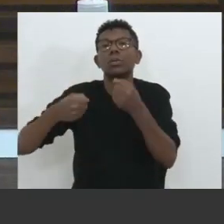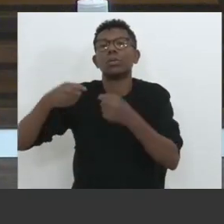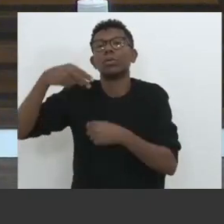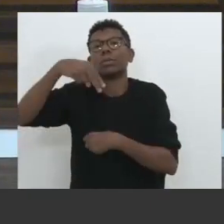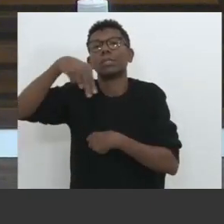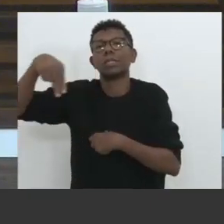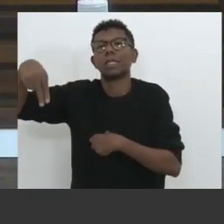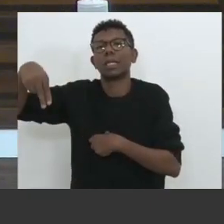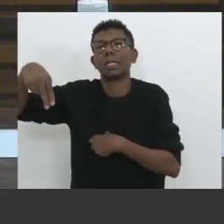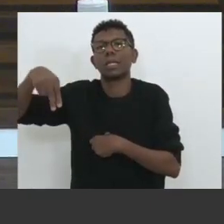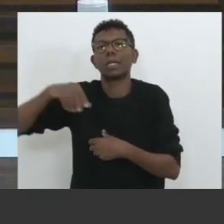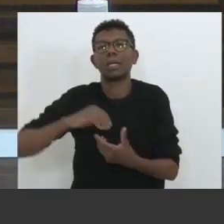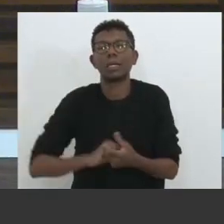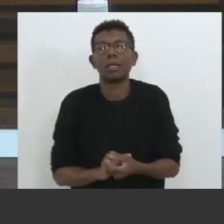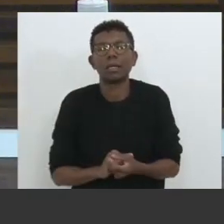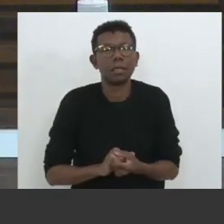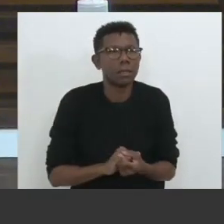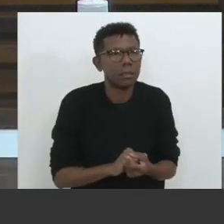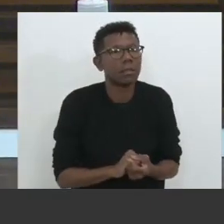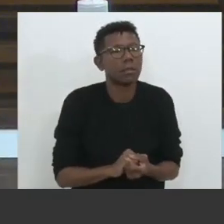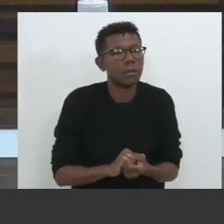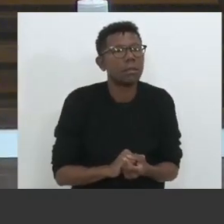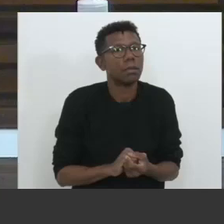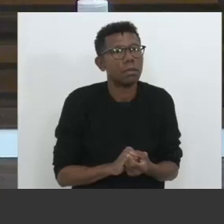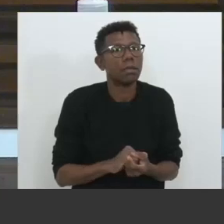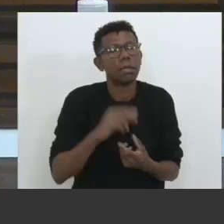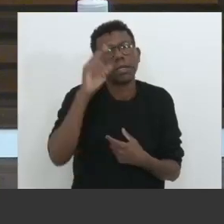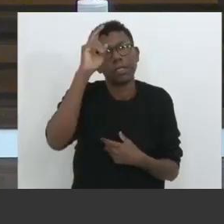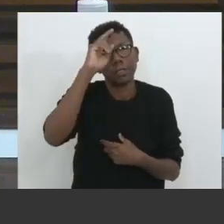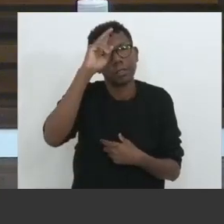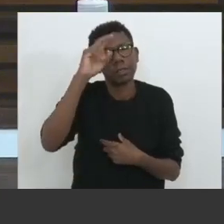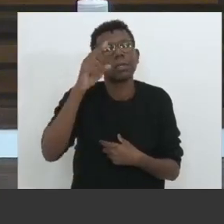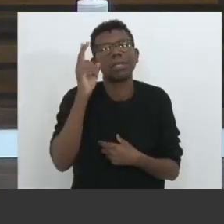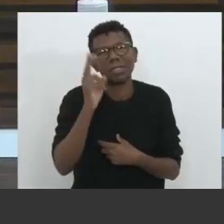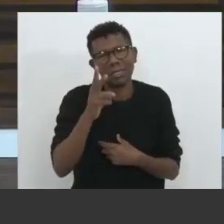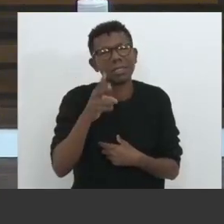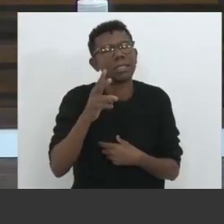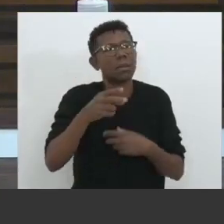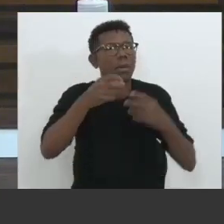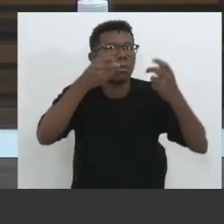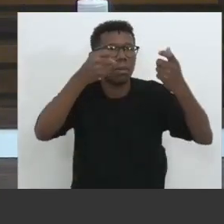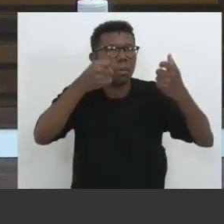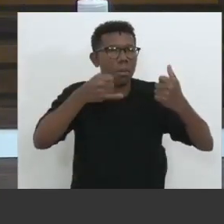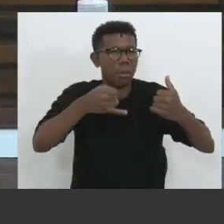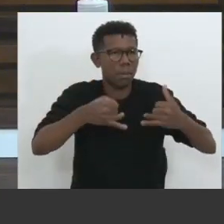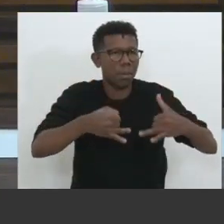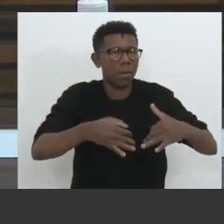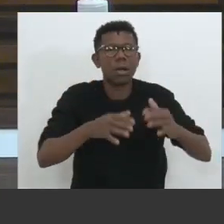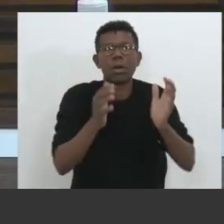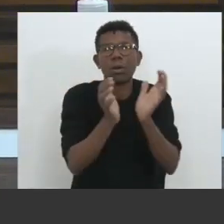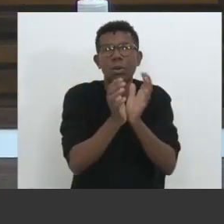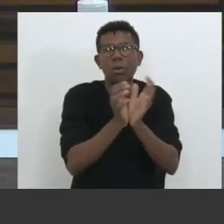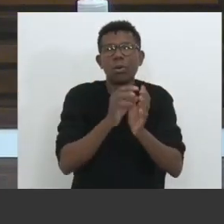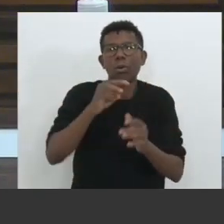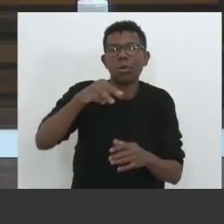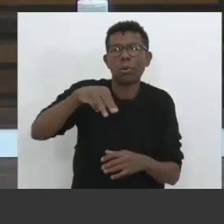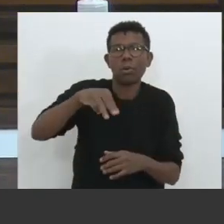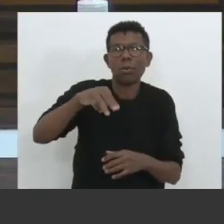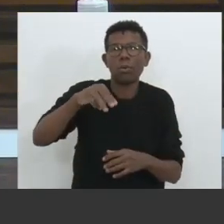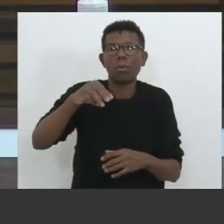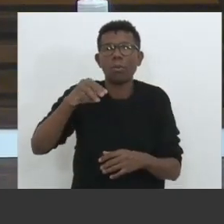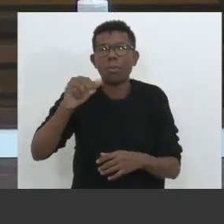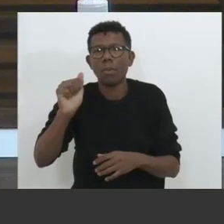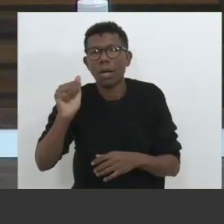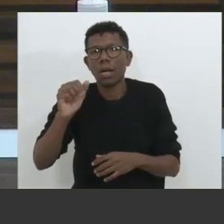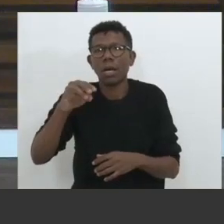docendo essa história eu conto sempre que a gente vai falar de mamonas eu gosto de contar essa história e passou dois